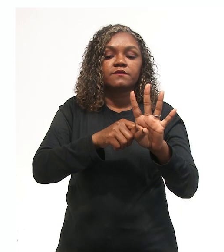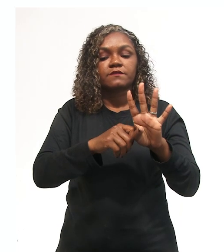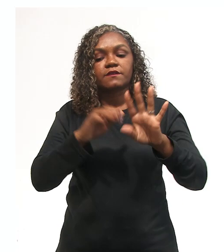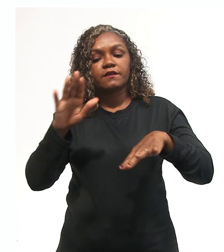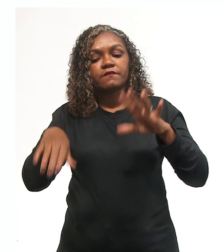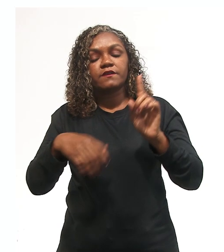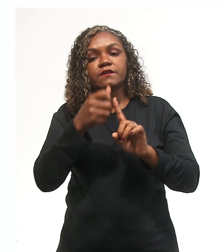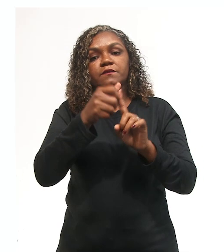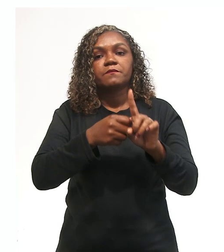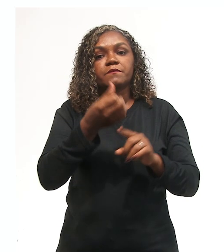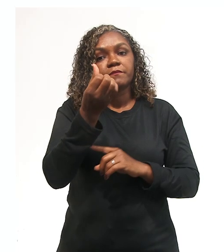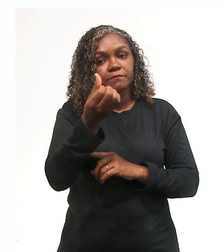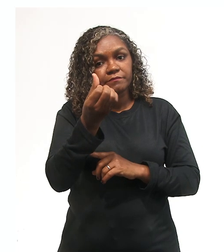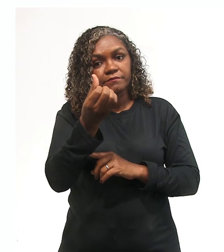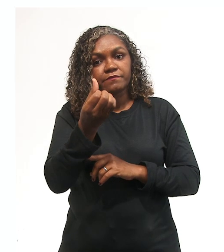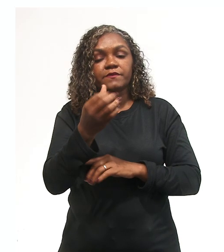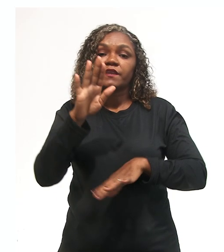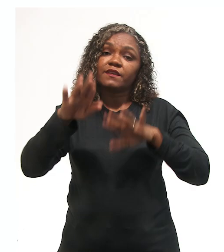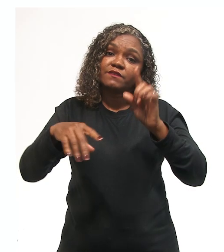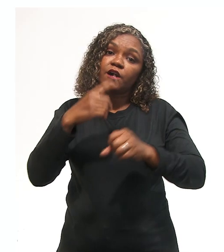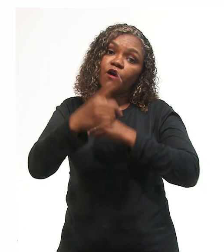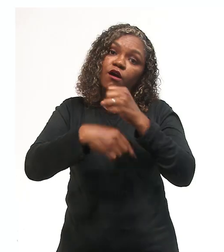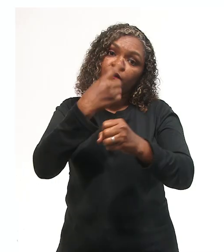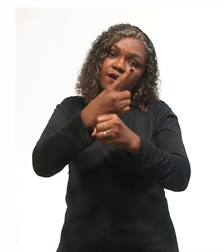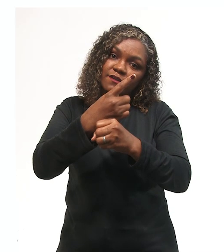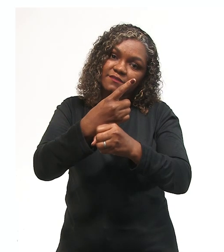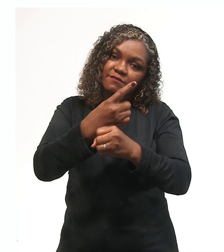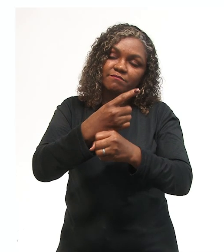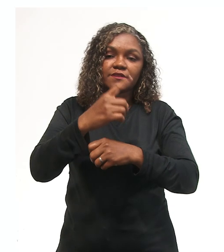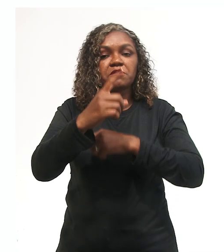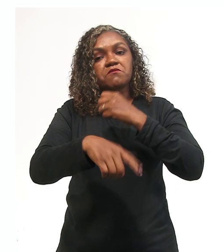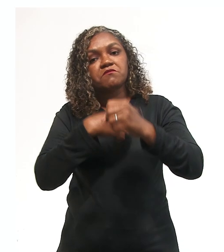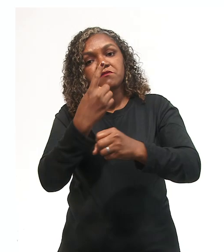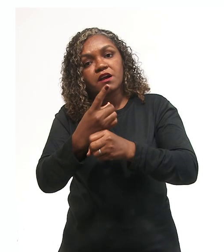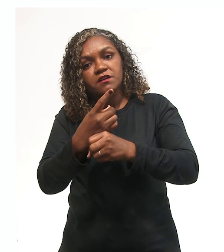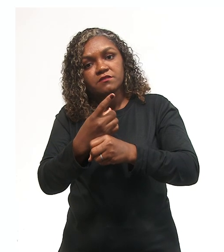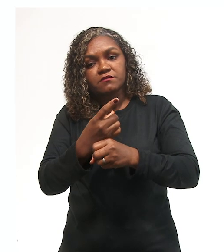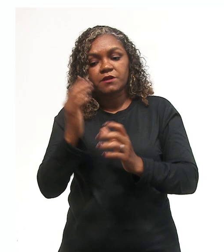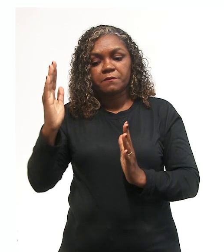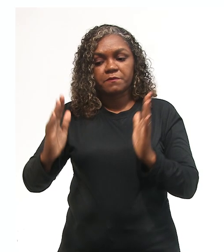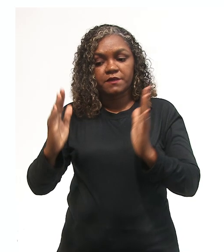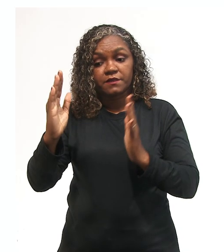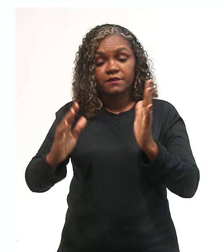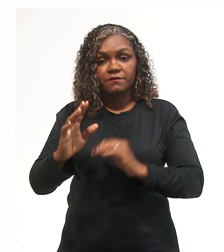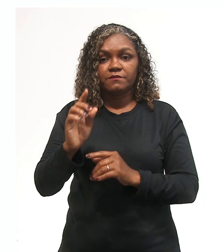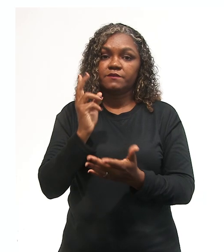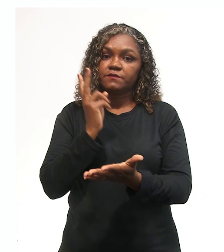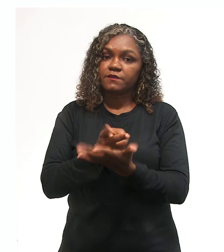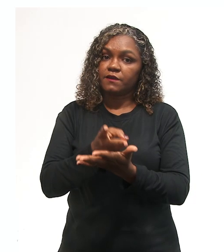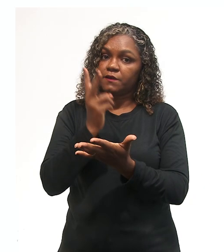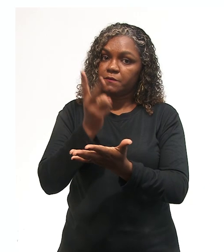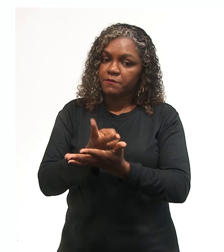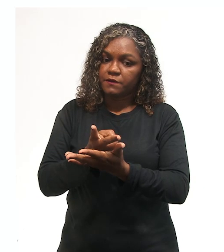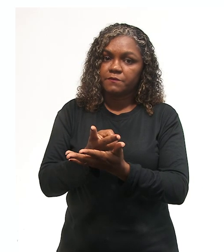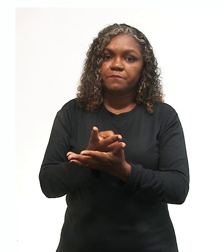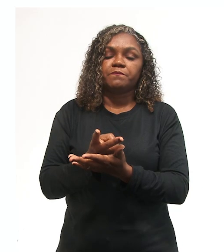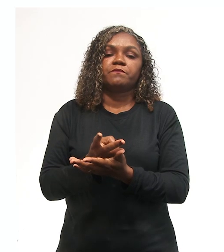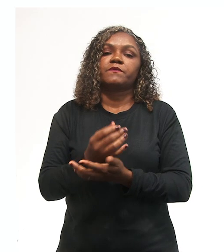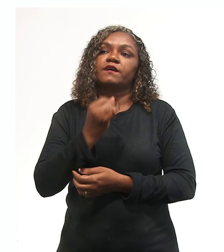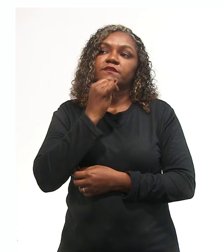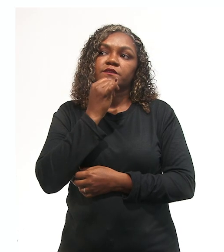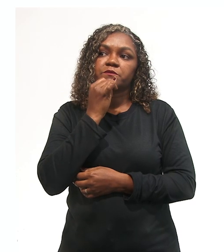né? Então, a taxa, ela sempre vem acompanhada dessa representação, sempre uma taxa é dita, essa